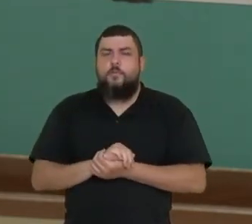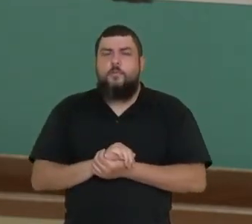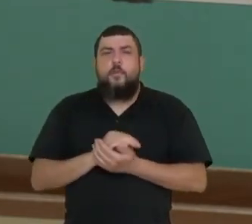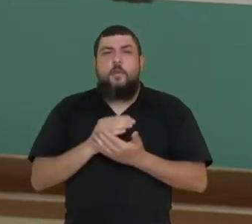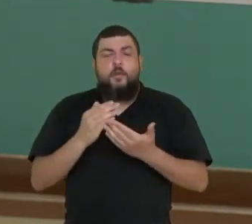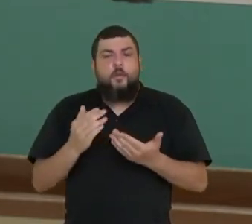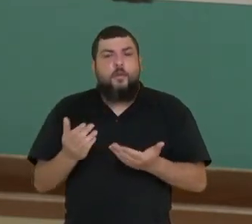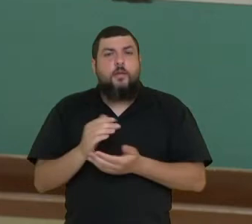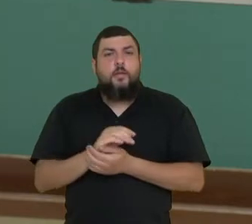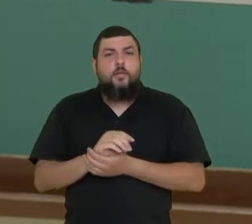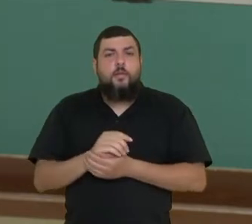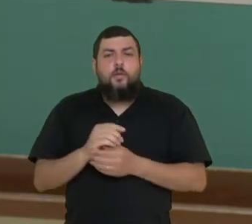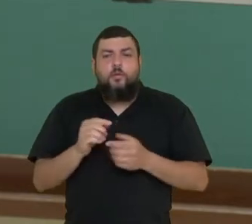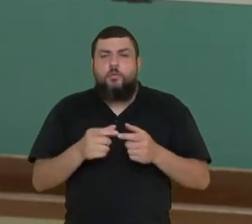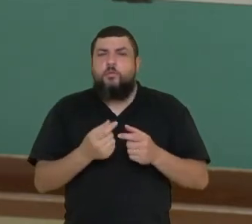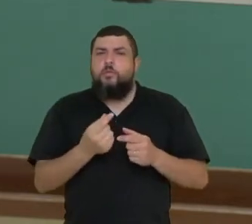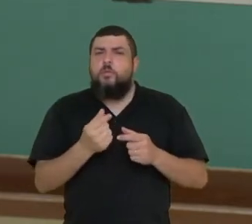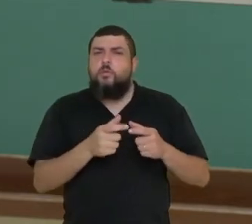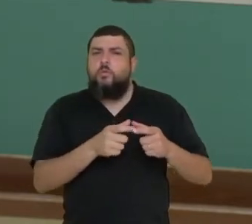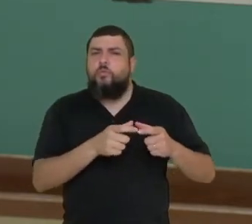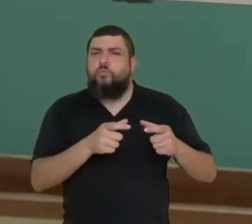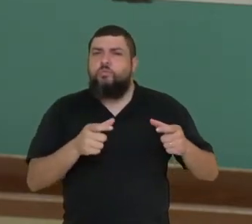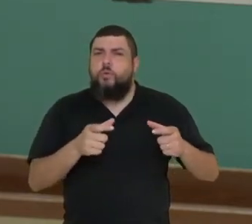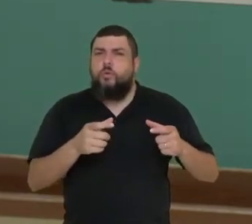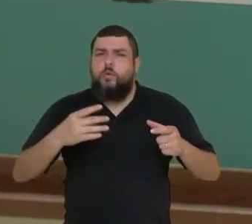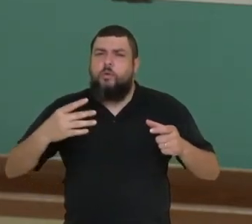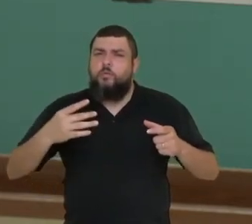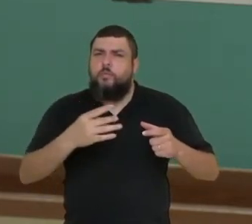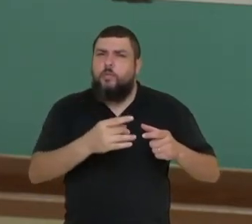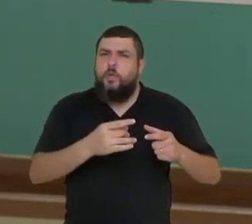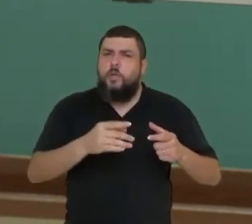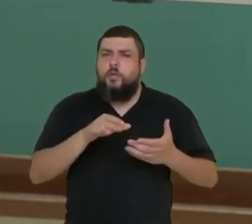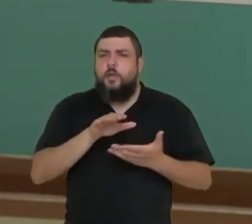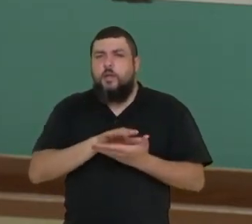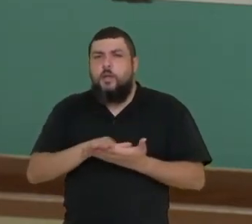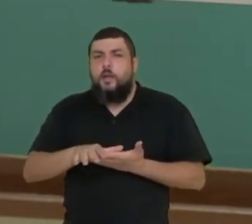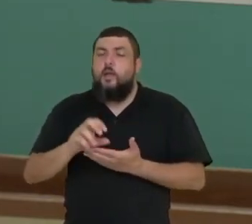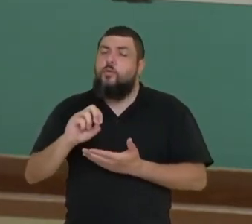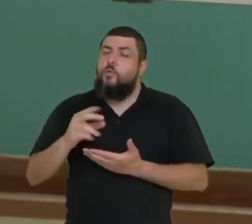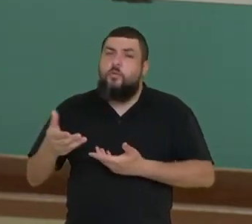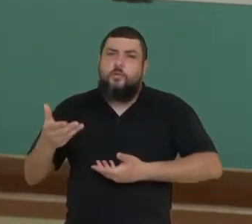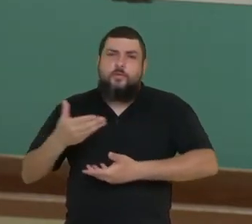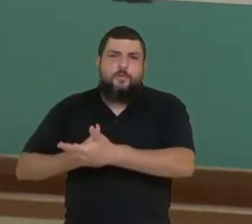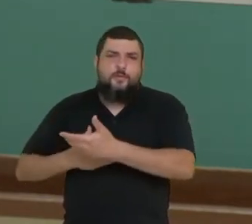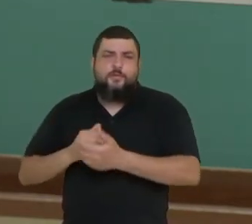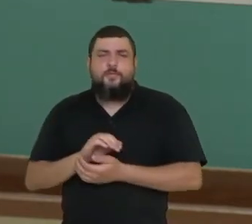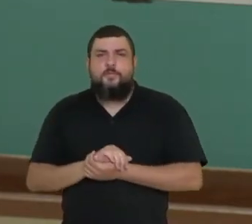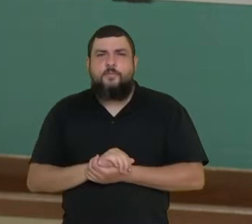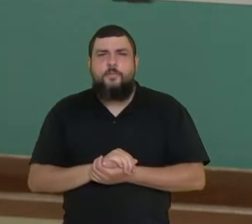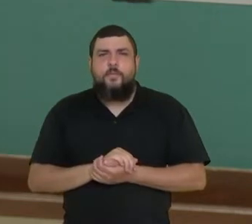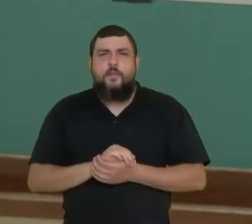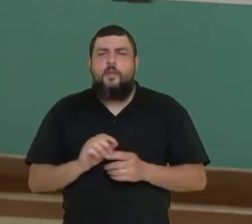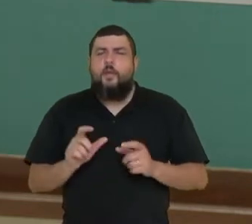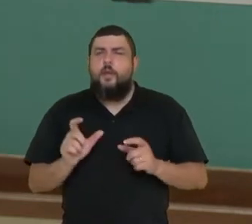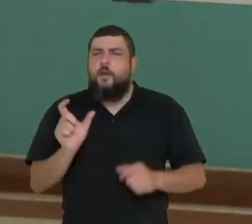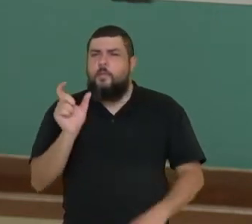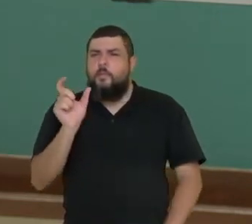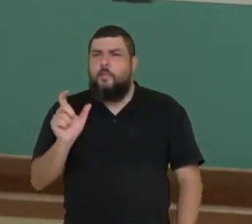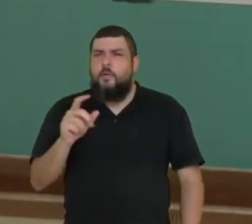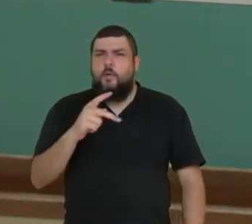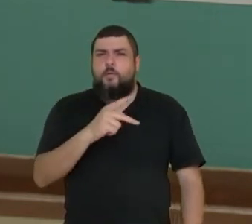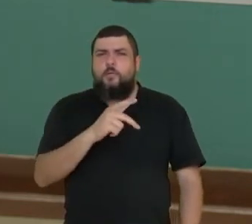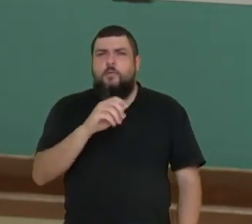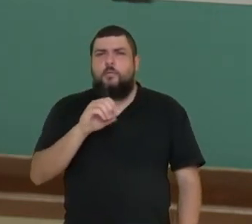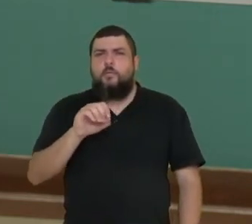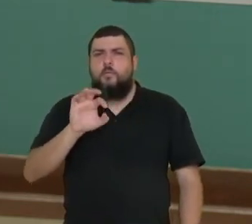ser gasto, trocado ou até queimado. Então vejam, né? A palavra potencial, certo? Está relacionada com a parte